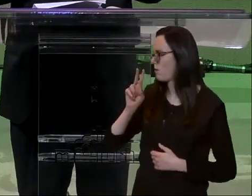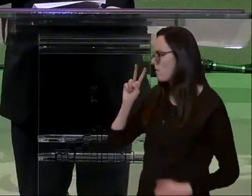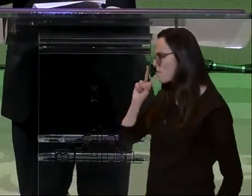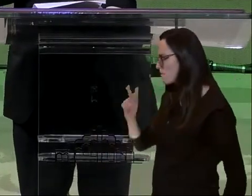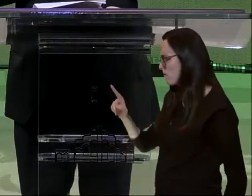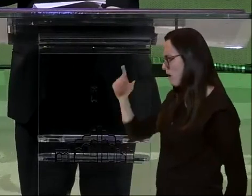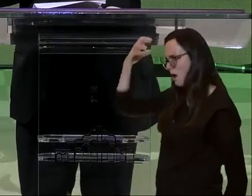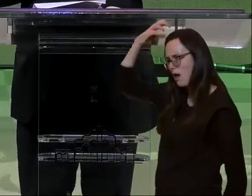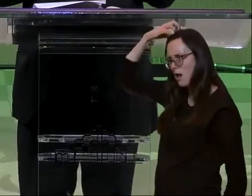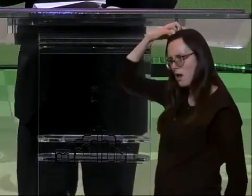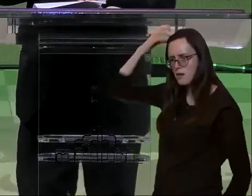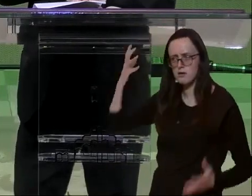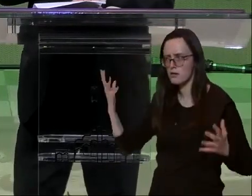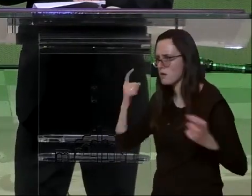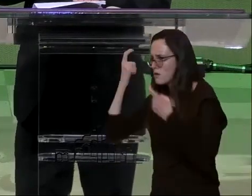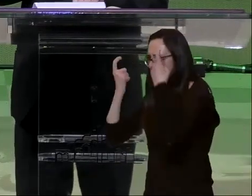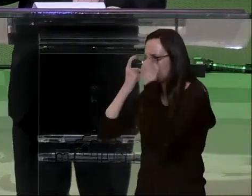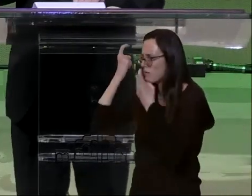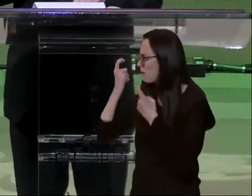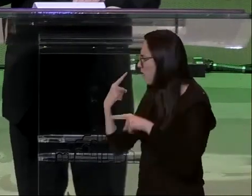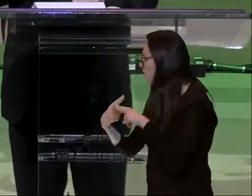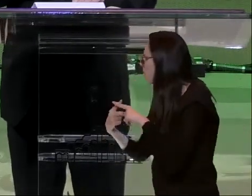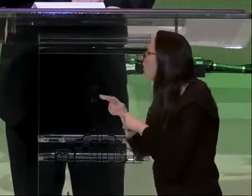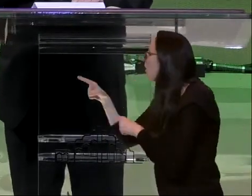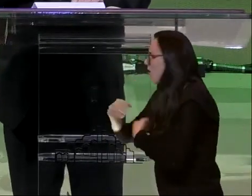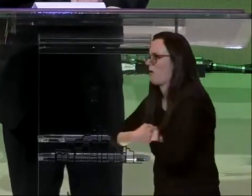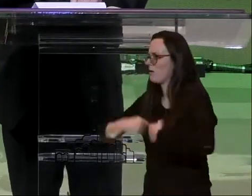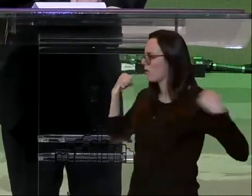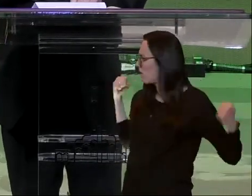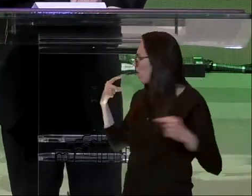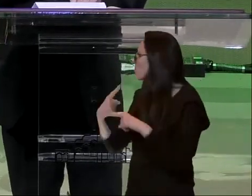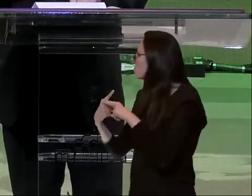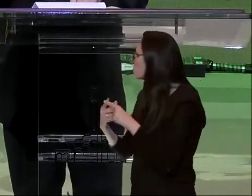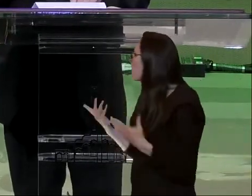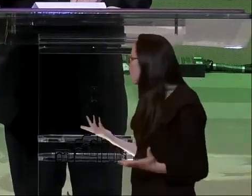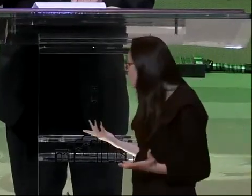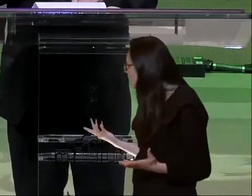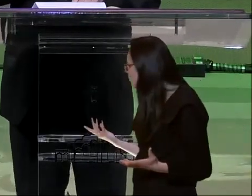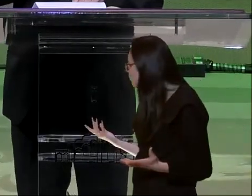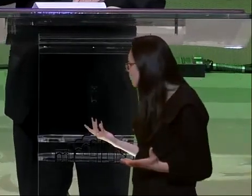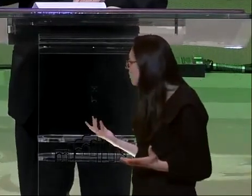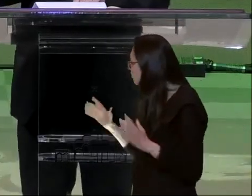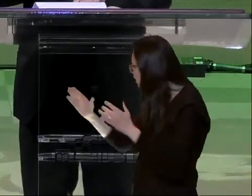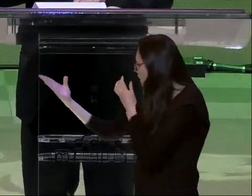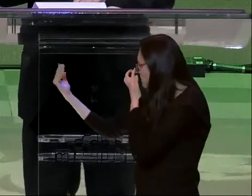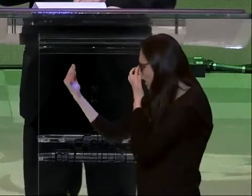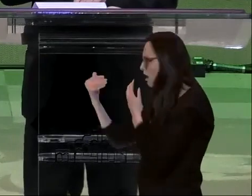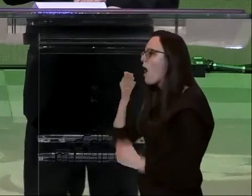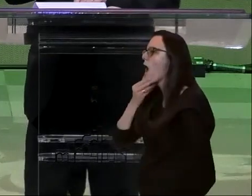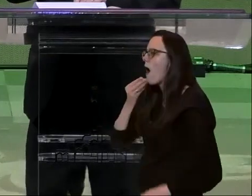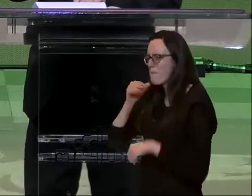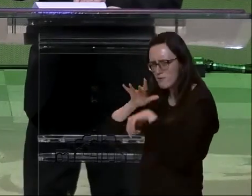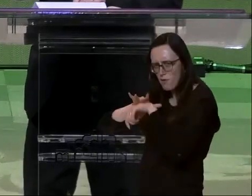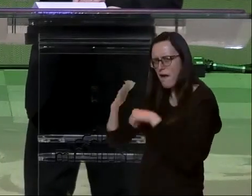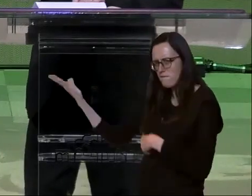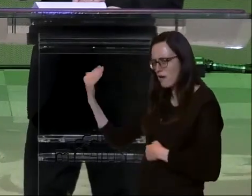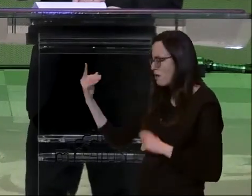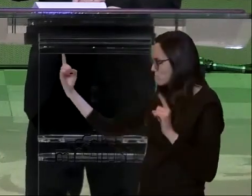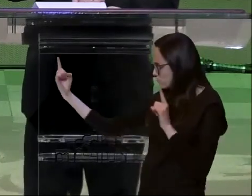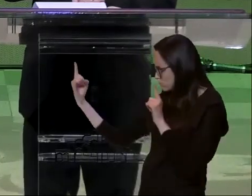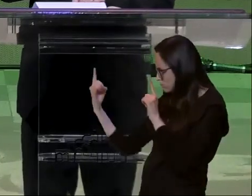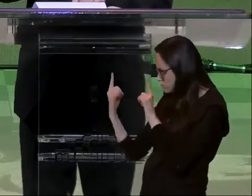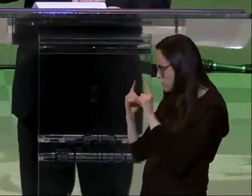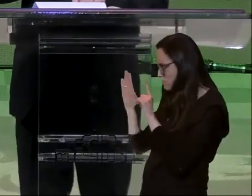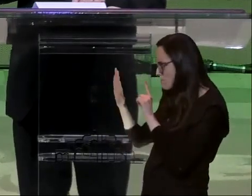vestes, mandou dizer ao rei: por que rasgastes as tuas vestes? Deixa-o vir a mim, e saberá que